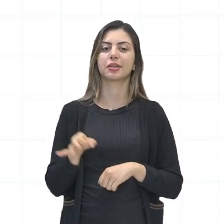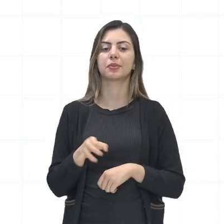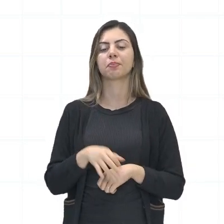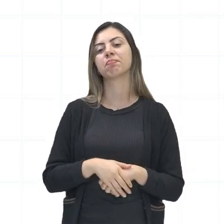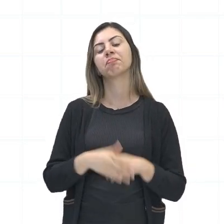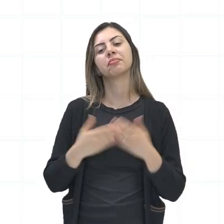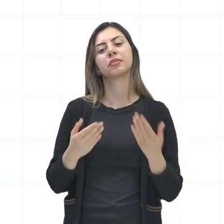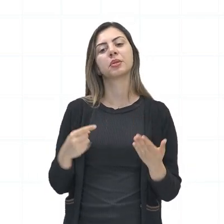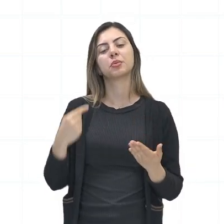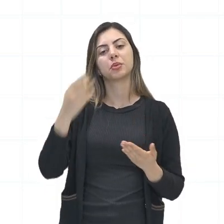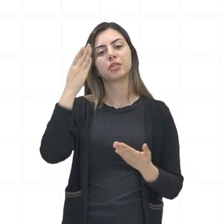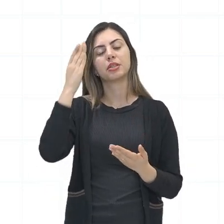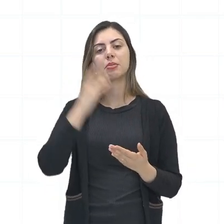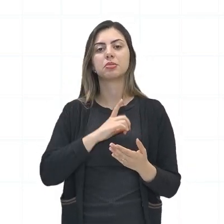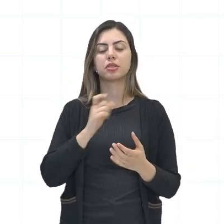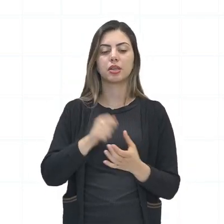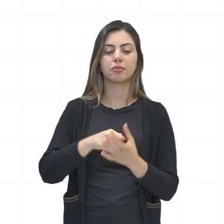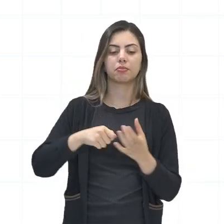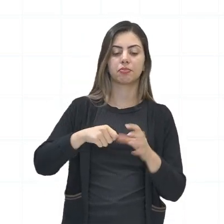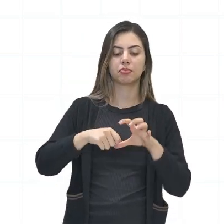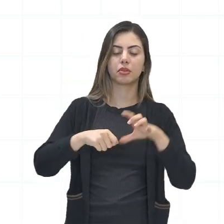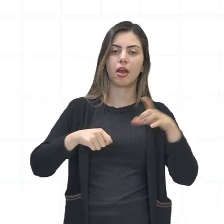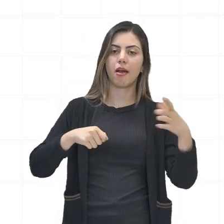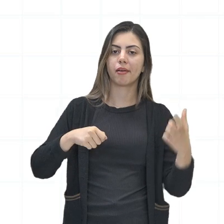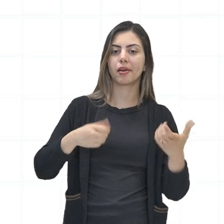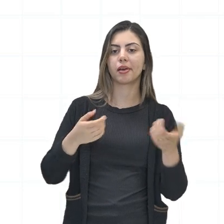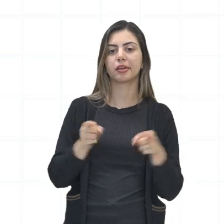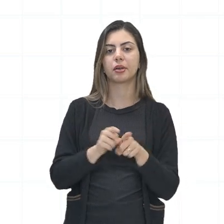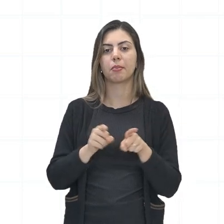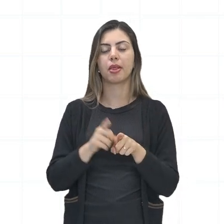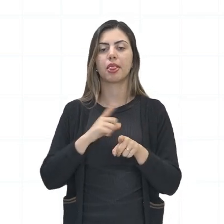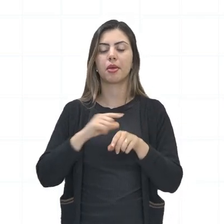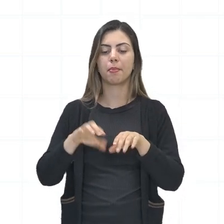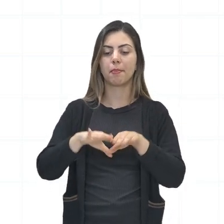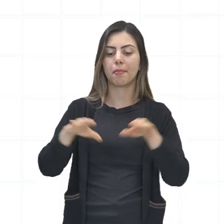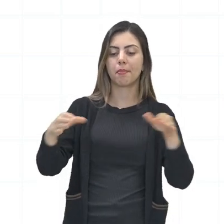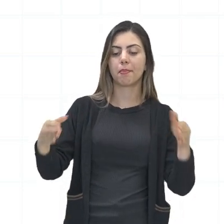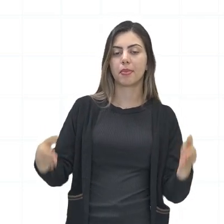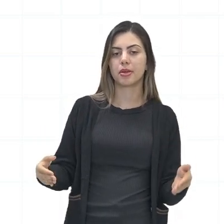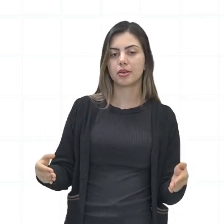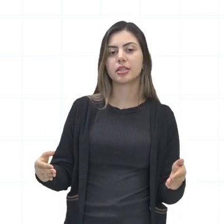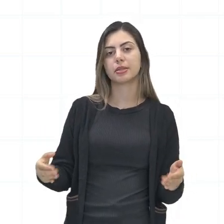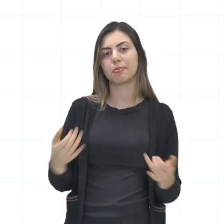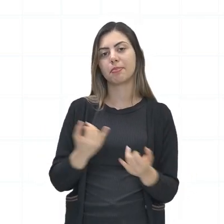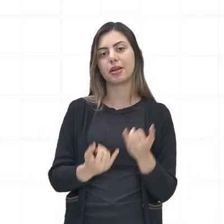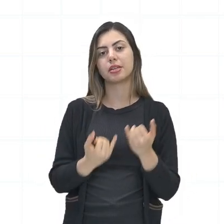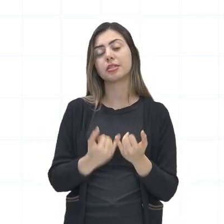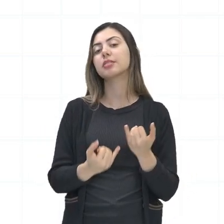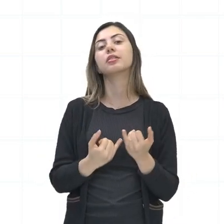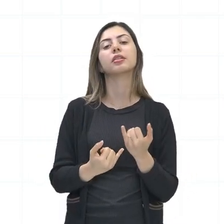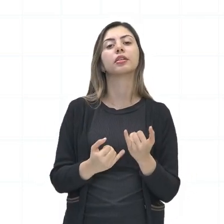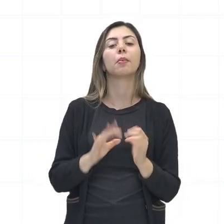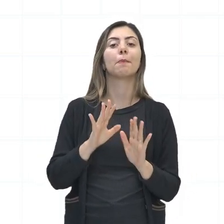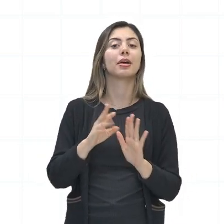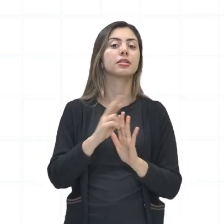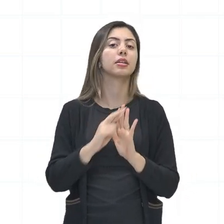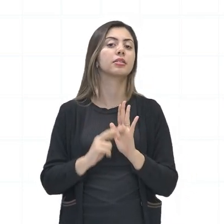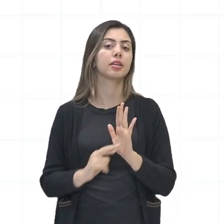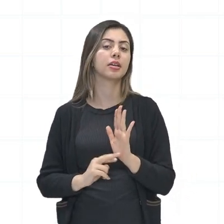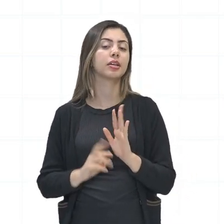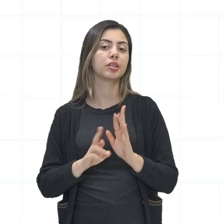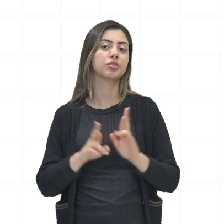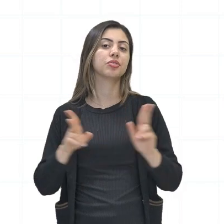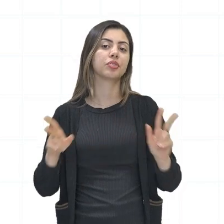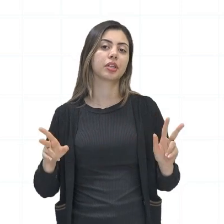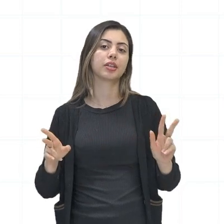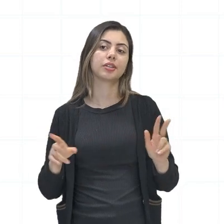Apesar de ter raquete, apesar de ter a mesa de tênis de mesa, mas as regras, né, são diferentes